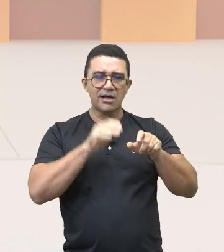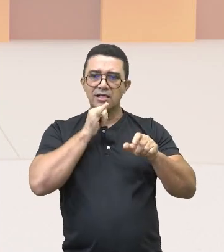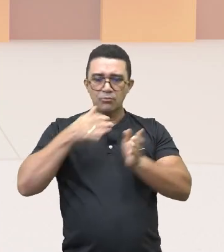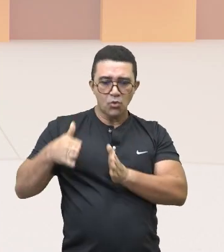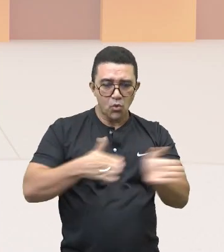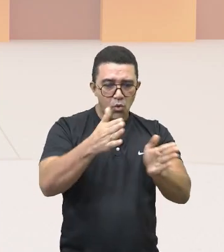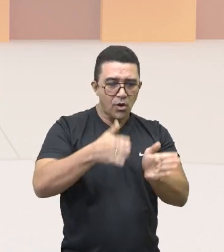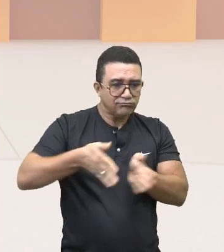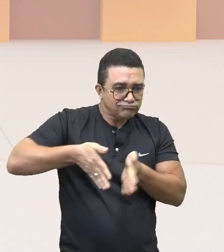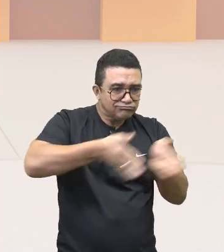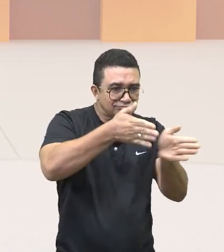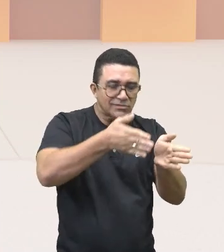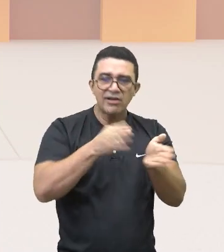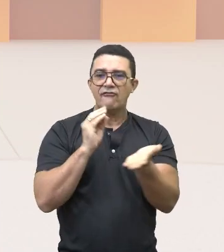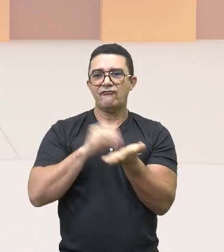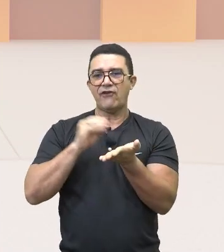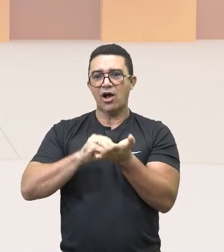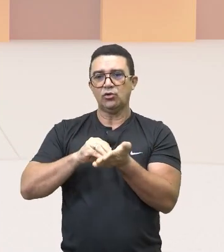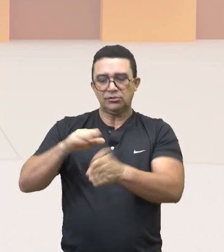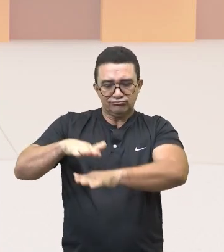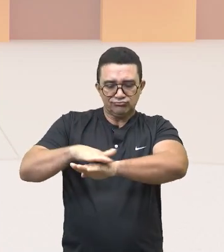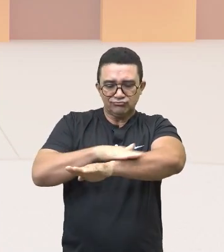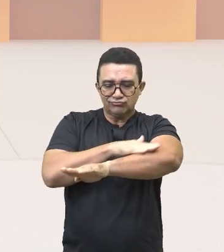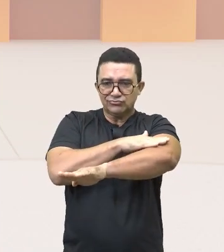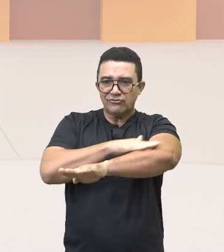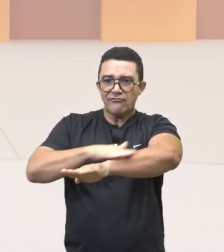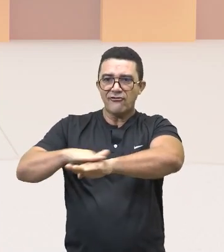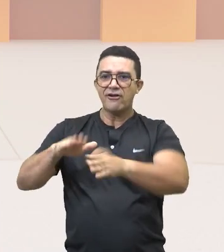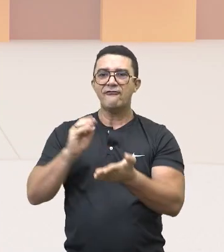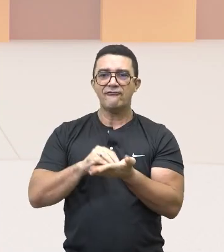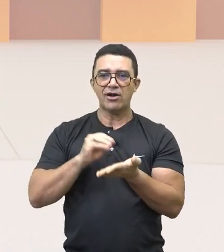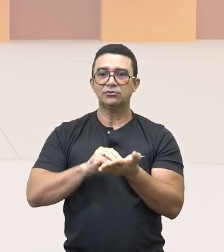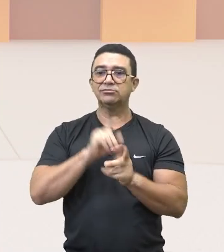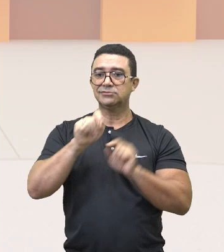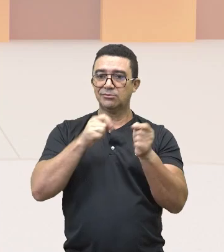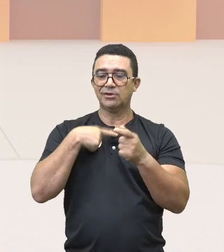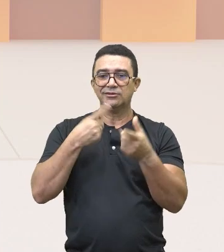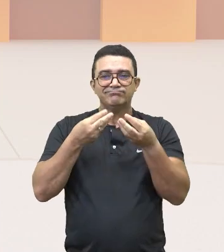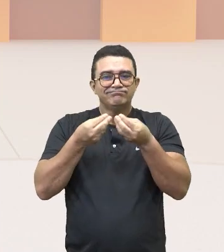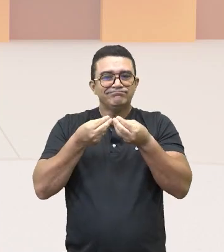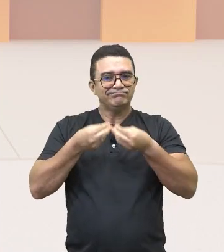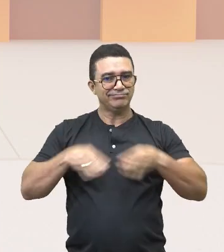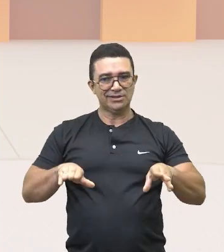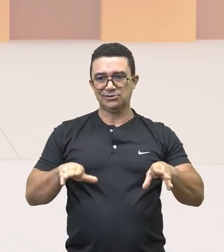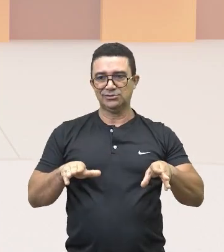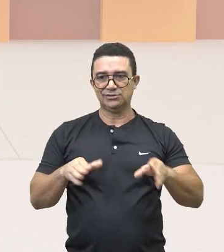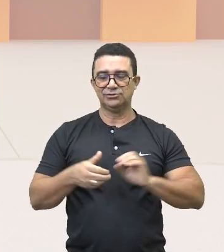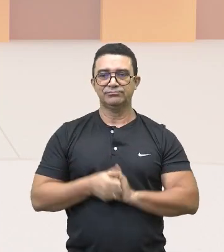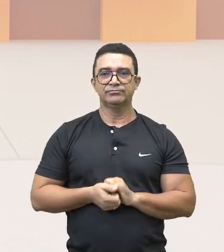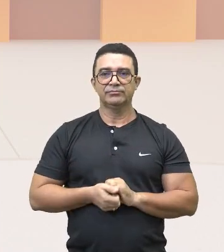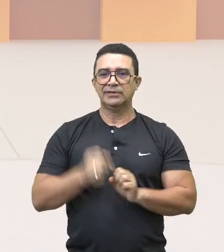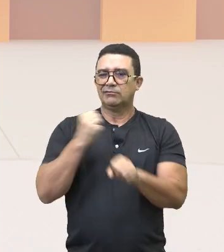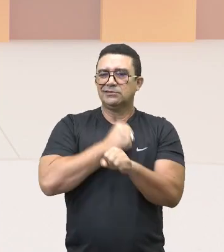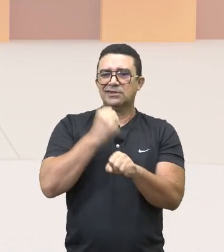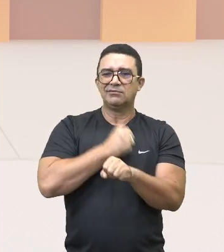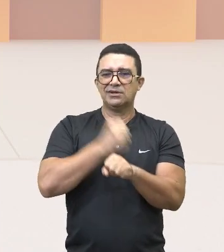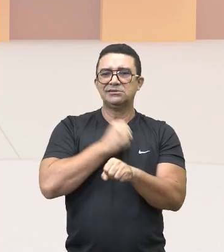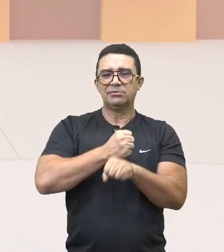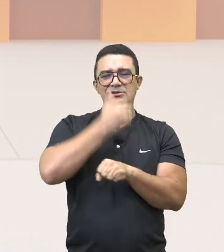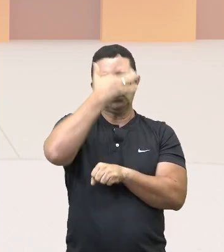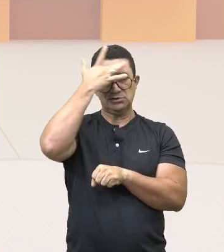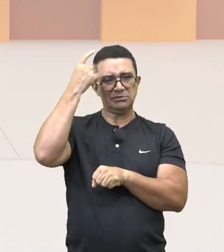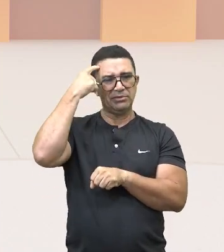Quando chove, acaba o que já está asfaltado e isso acaba prejudicando. Então, obras como essa, elas são muito mal vistas,